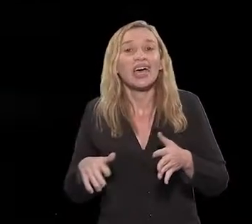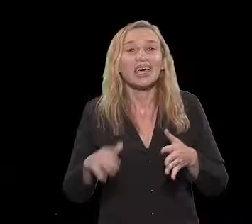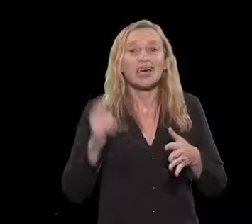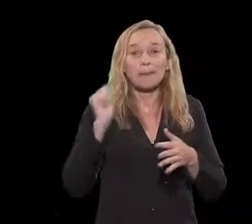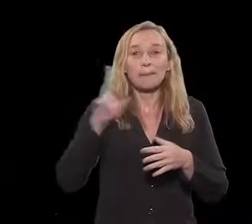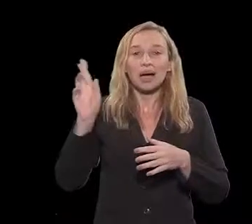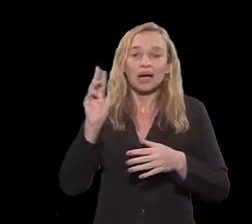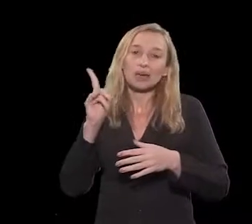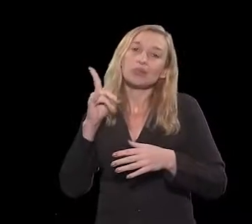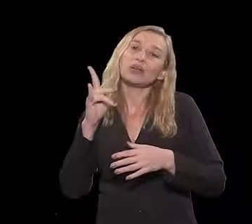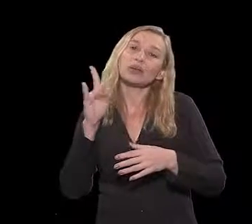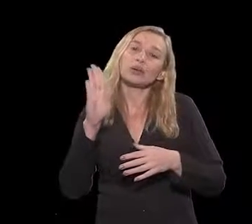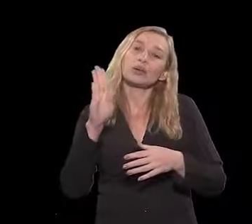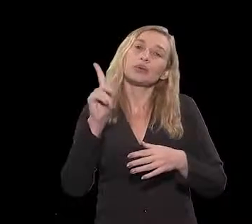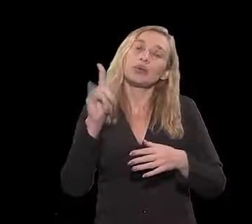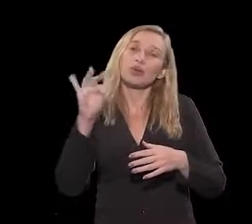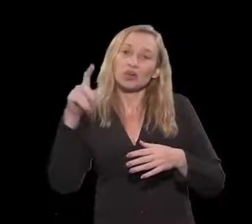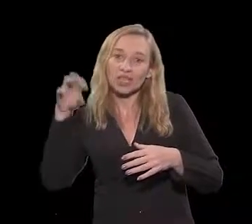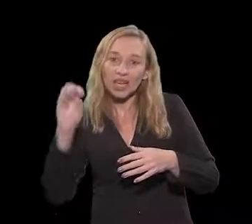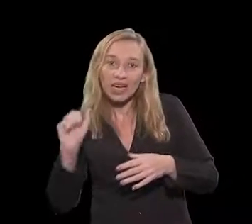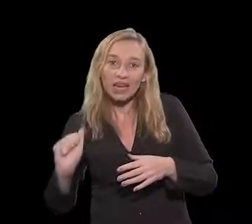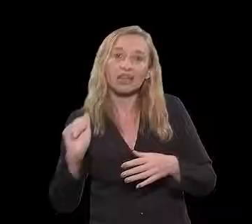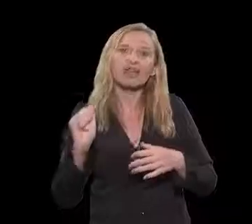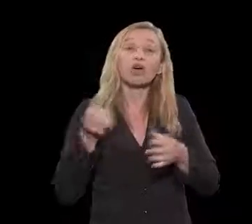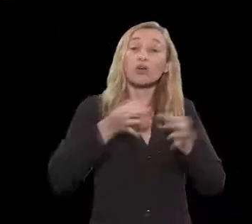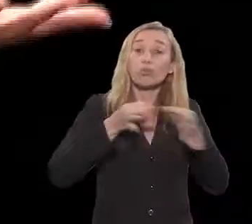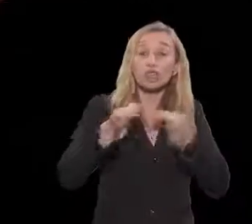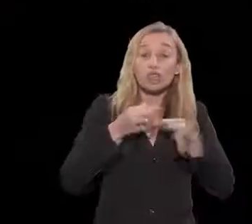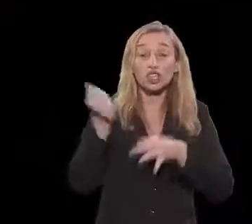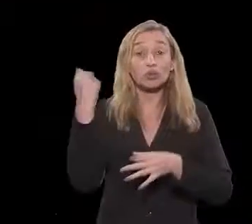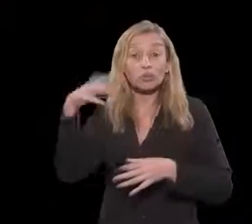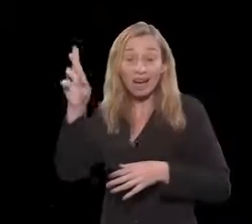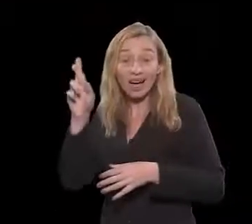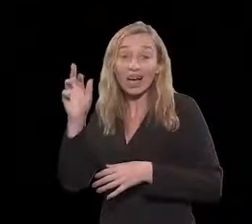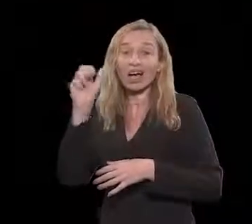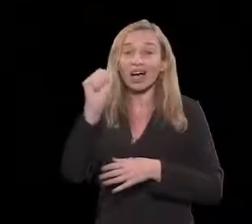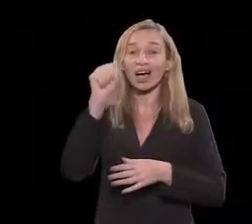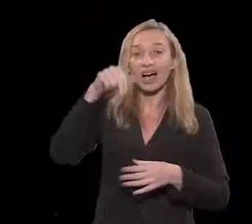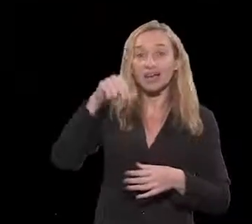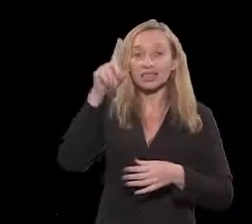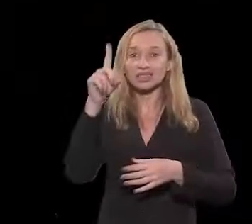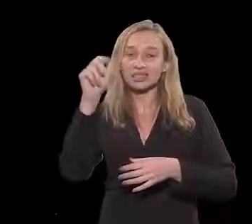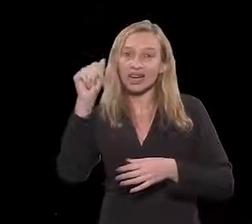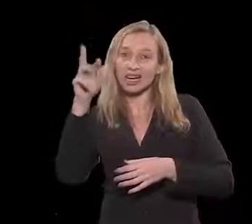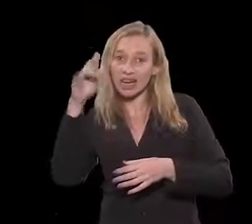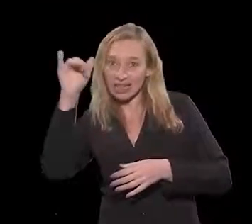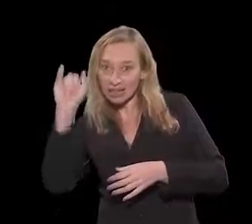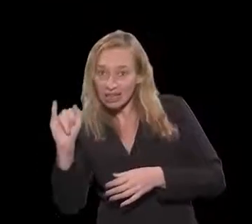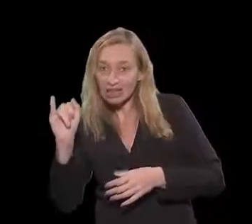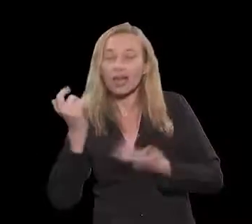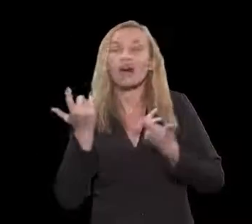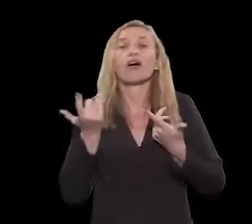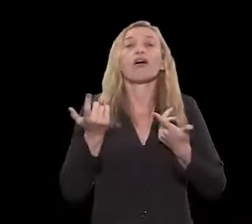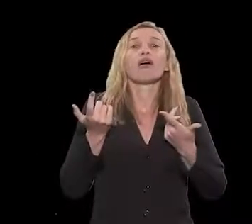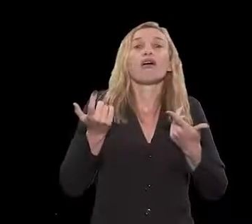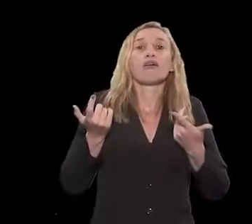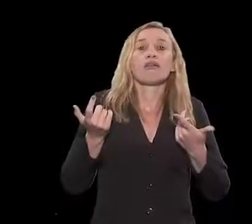E a Barblioteca é um projeto que... é um bar no Andaraí, né? Na zona norte do